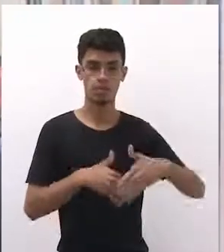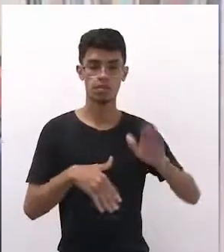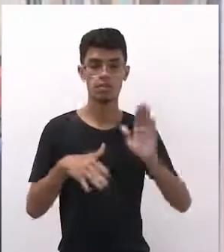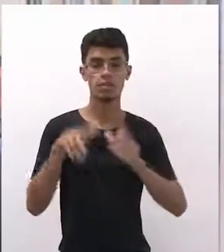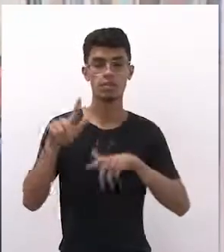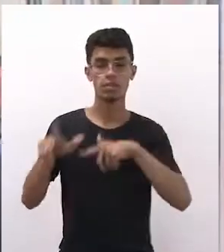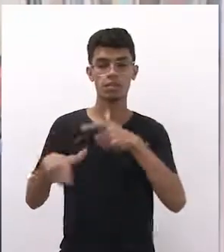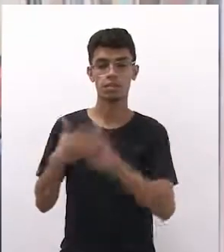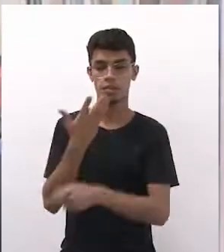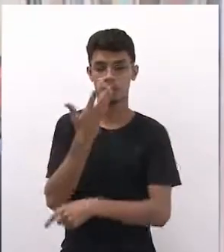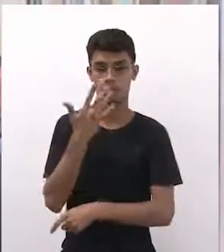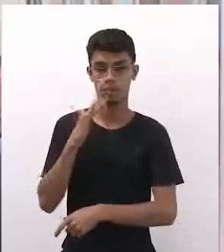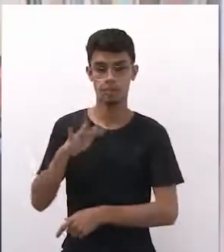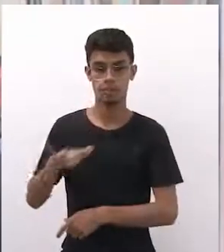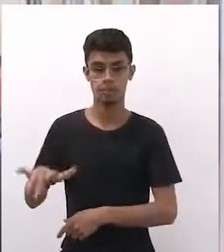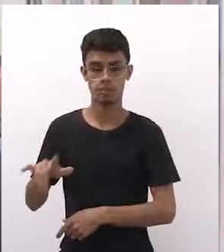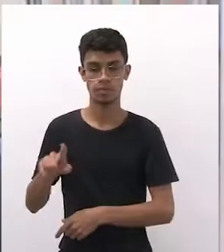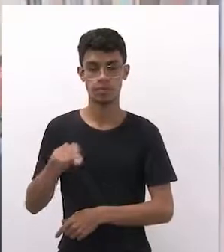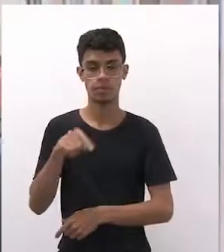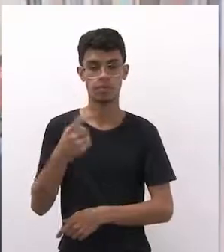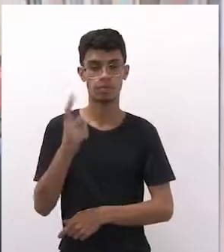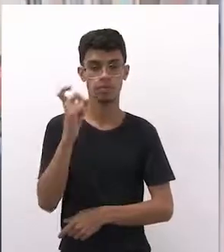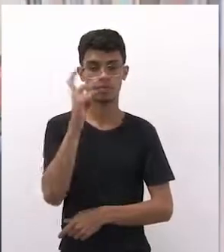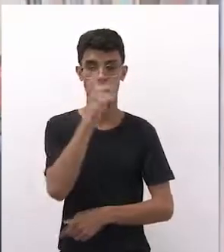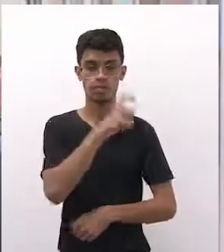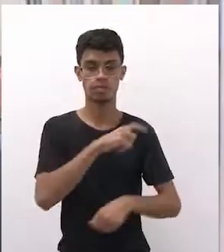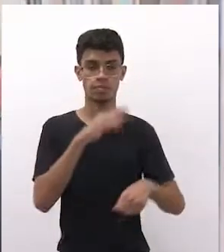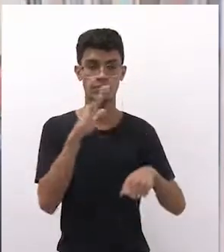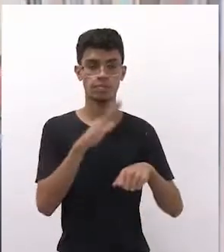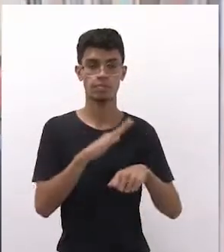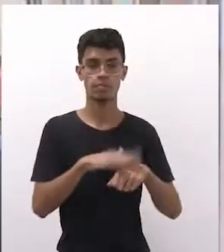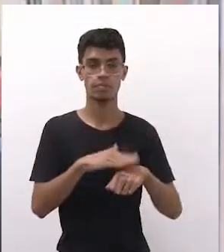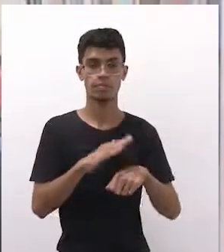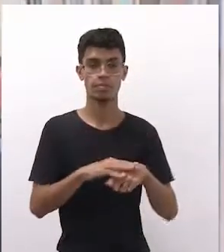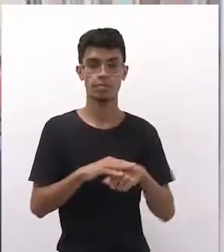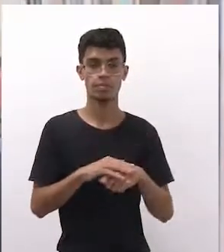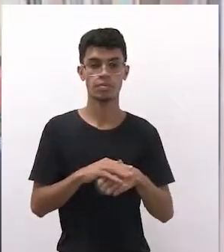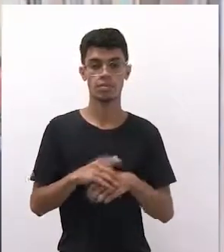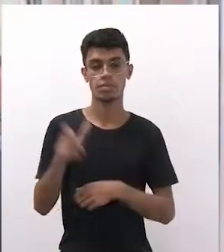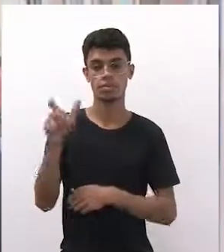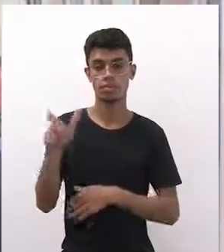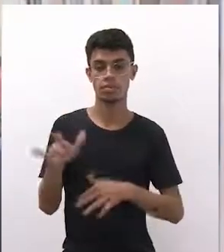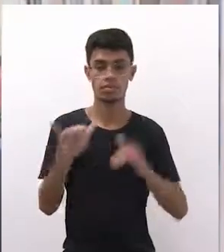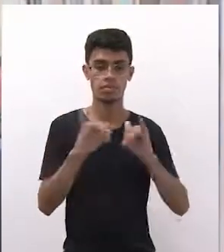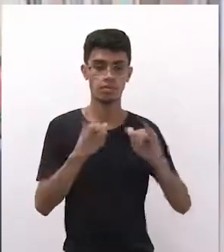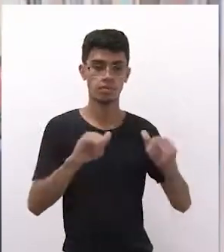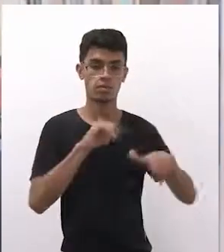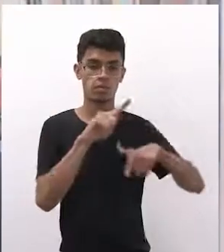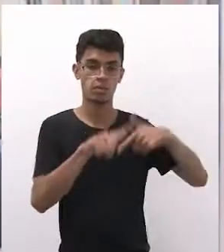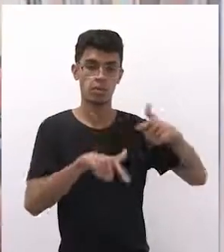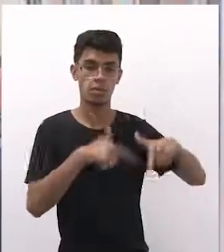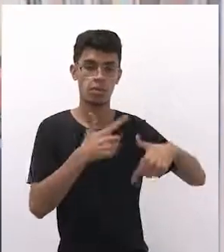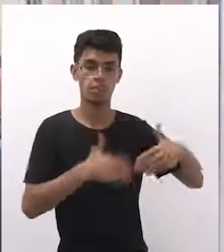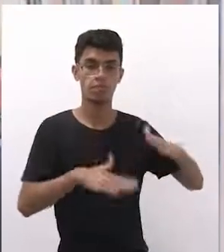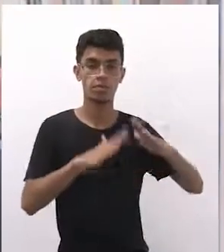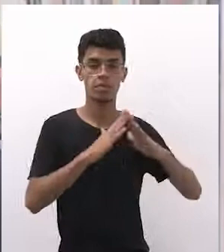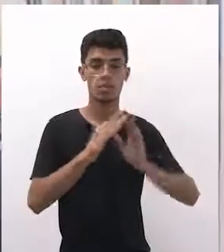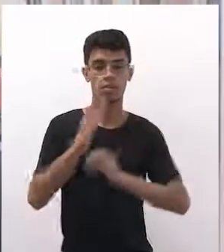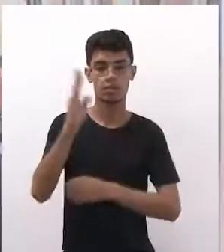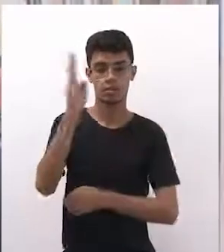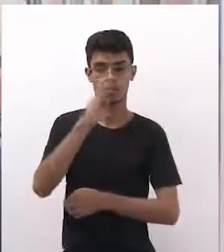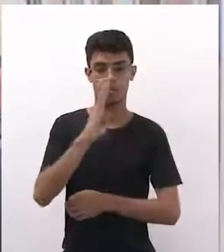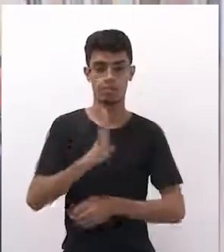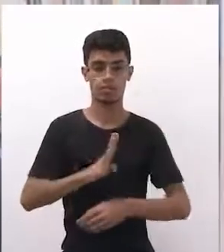Que também seria outra questão difícil de ser feita, né? Então, a senhora falou sobre o trabalho doméstico e no Brasil, especialmente,